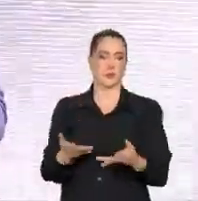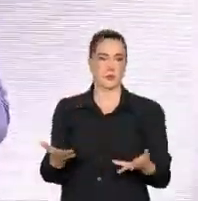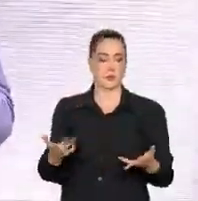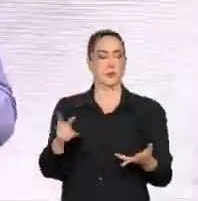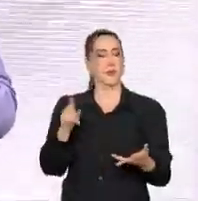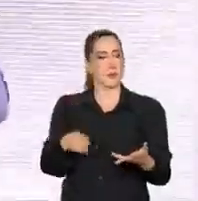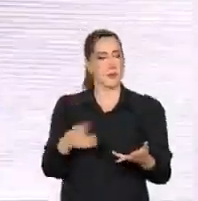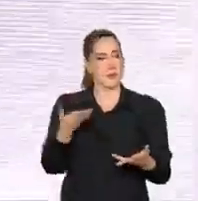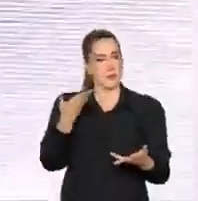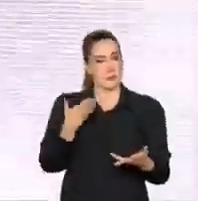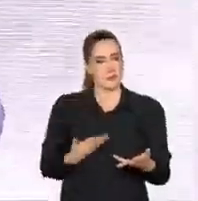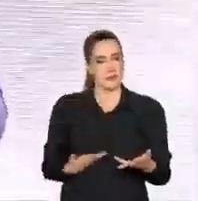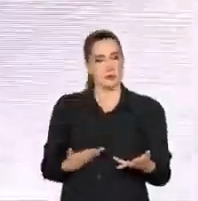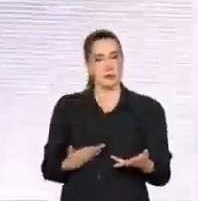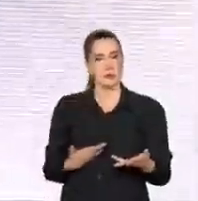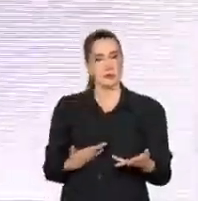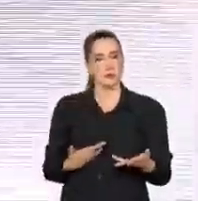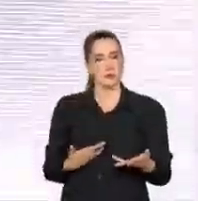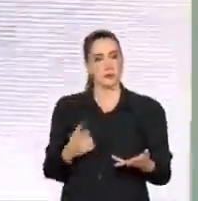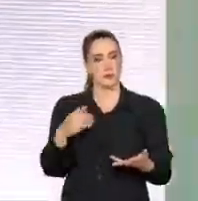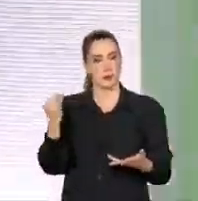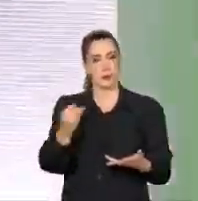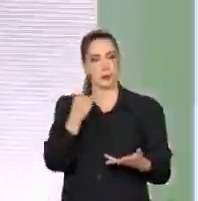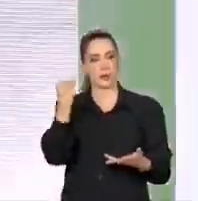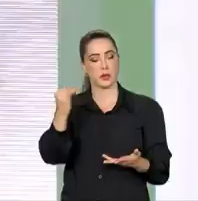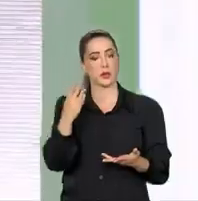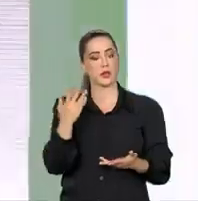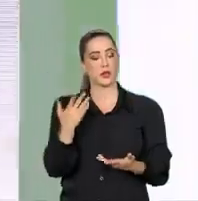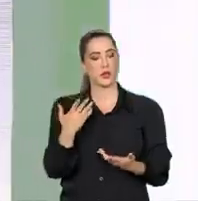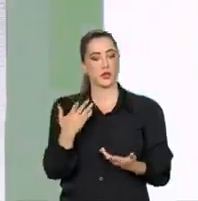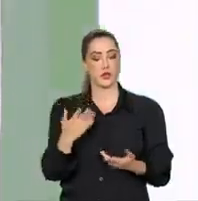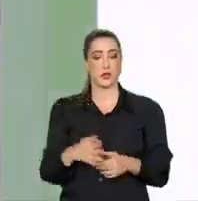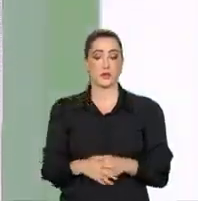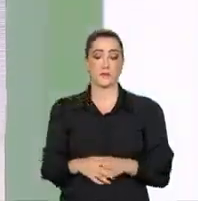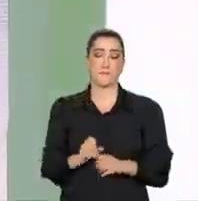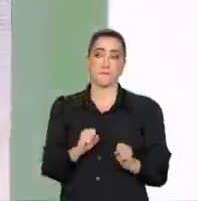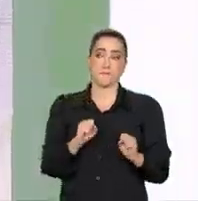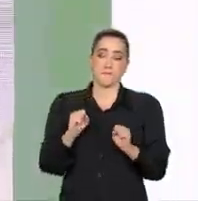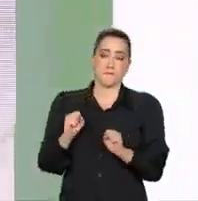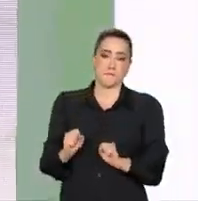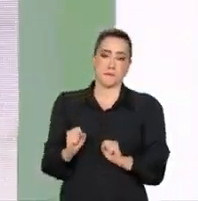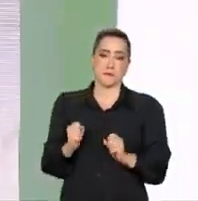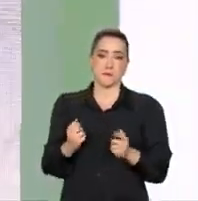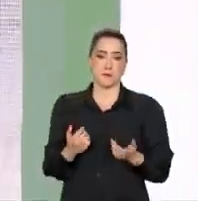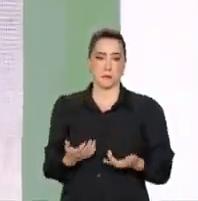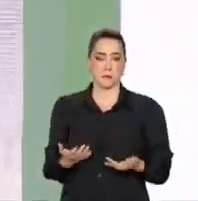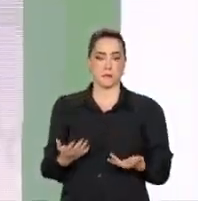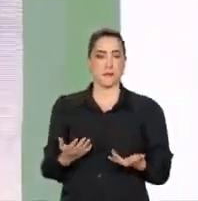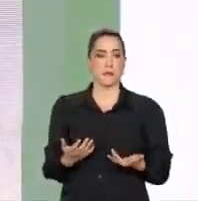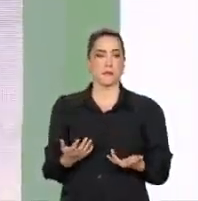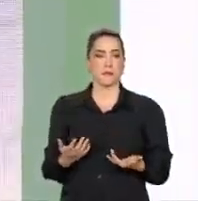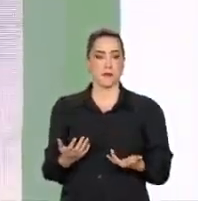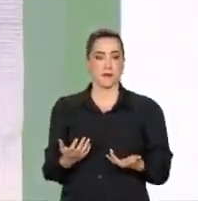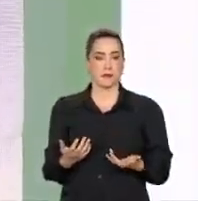e para mim isso é uma das coisas que pesa muito e vale muito, e o empoderamento. Quando